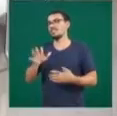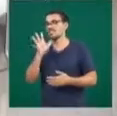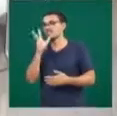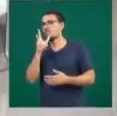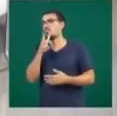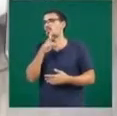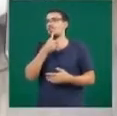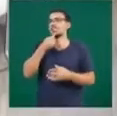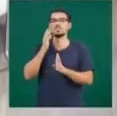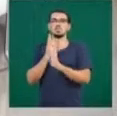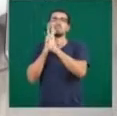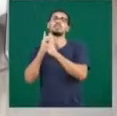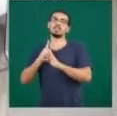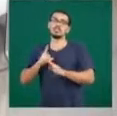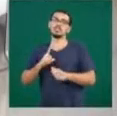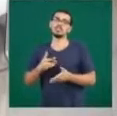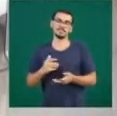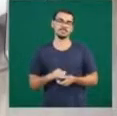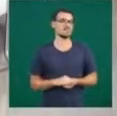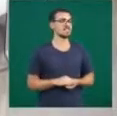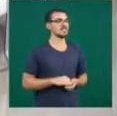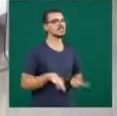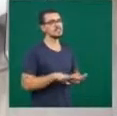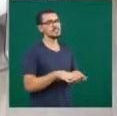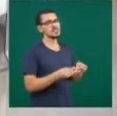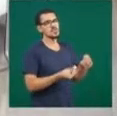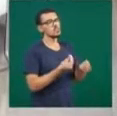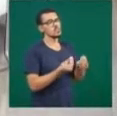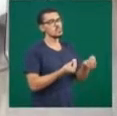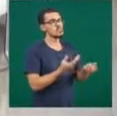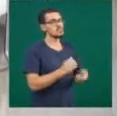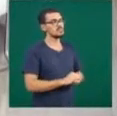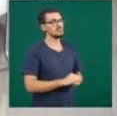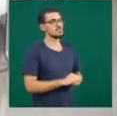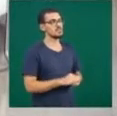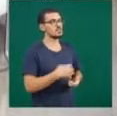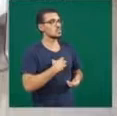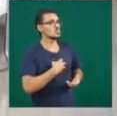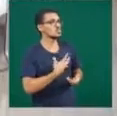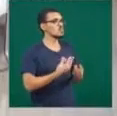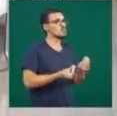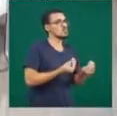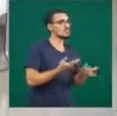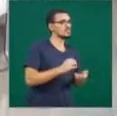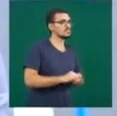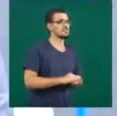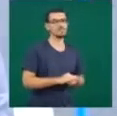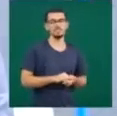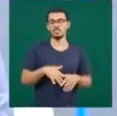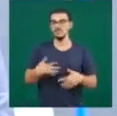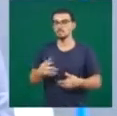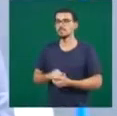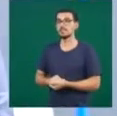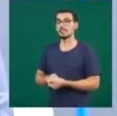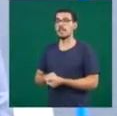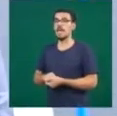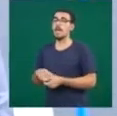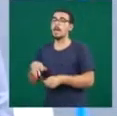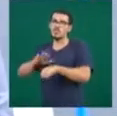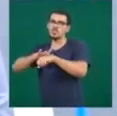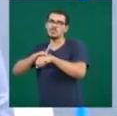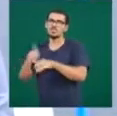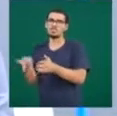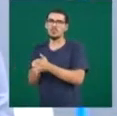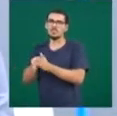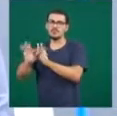Em relação a causas, o que a gente pode relacionar? A psoríase é uma doença hereditária, a gente sabe disso, que a gente sabe que pacientes que têm uma